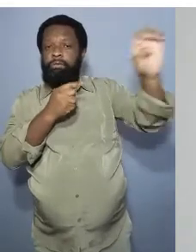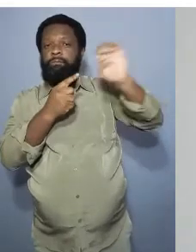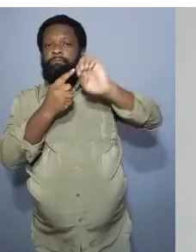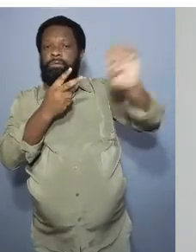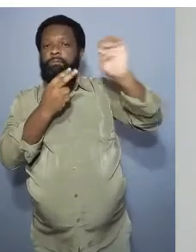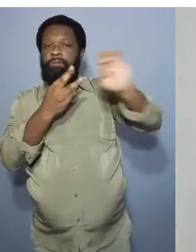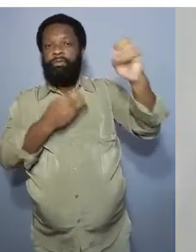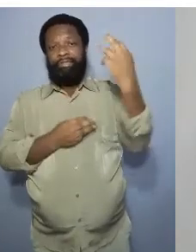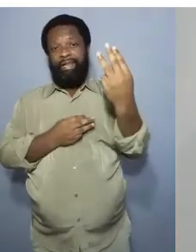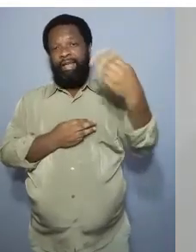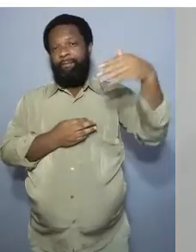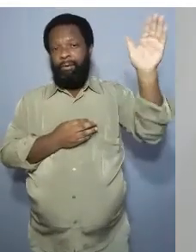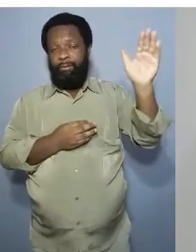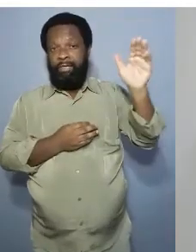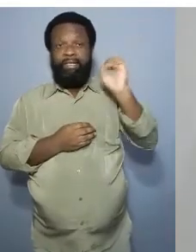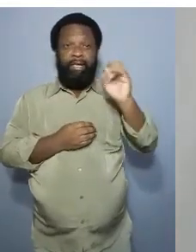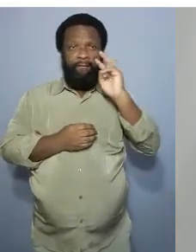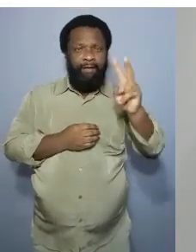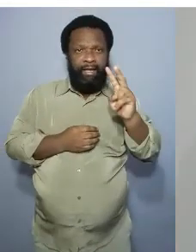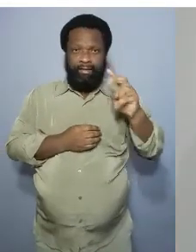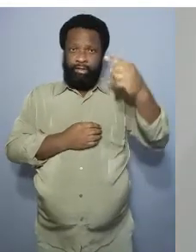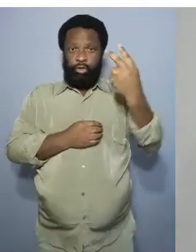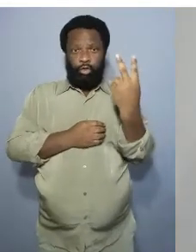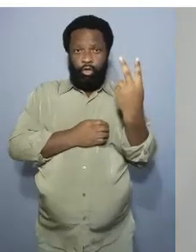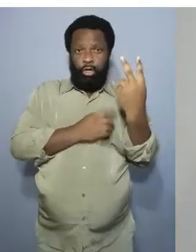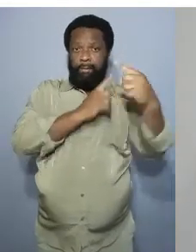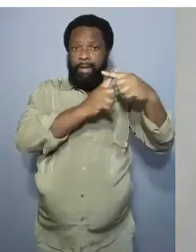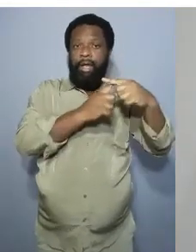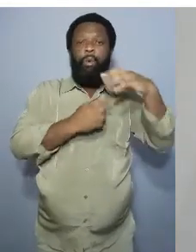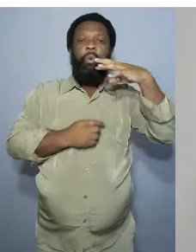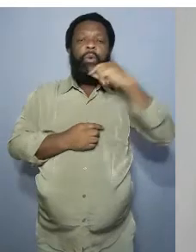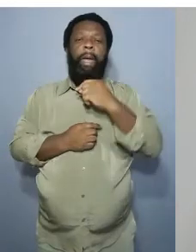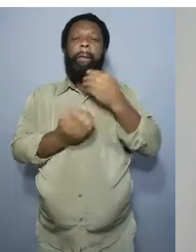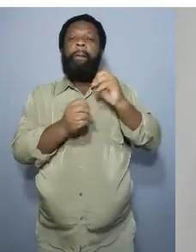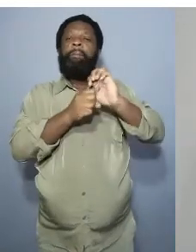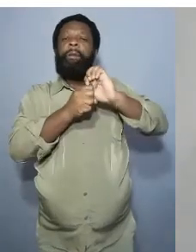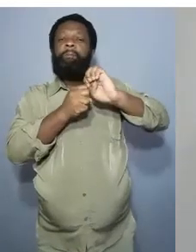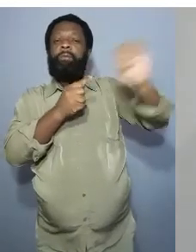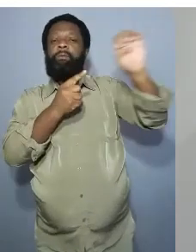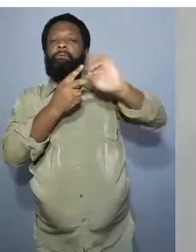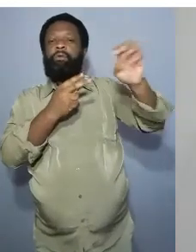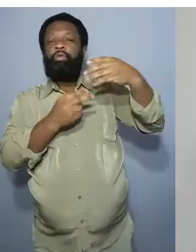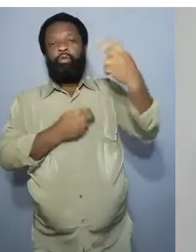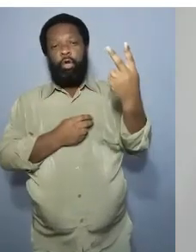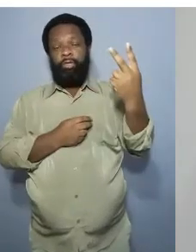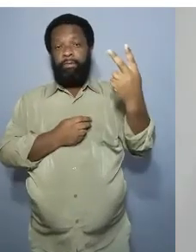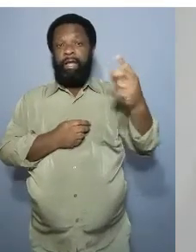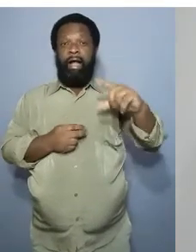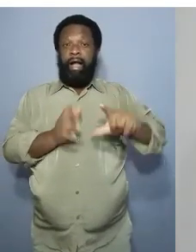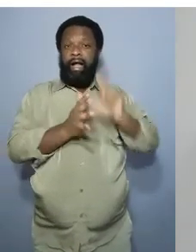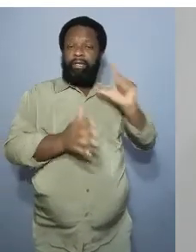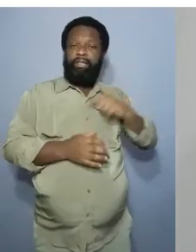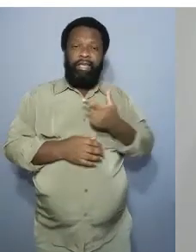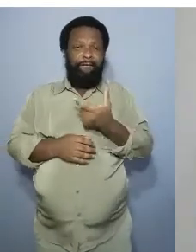3 elétrons. Então, se ele tem uma carga 2 mais aqui, significa que ele perdeu 2 elétrons. Então, ele tinha 20,